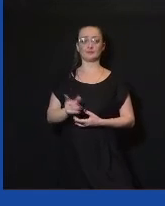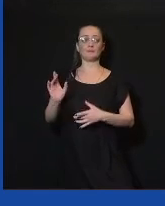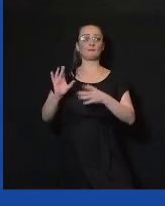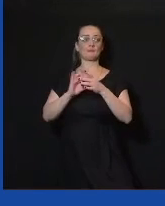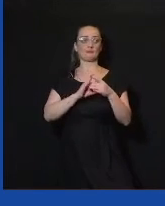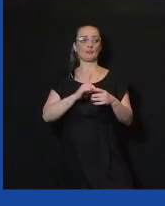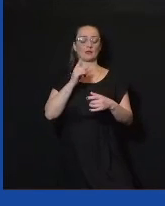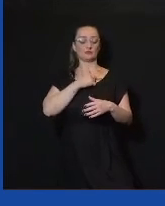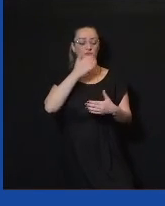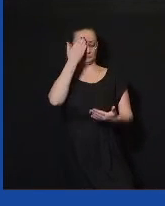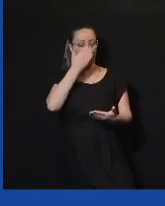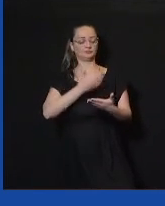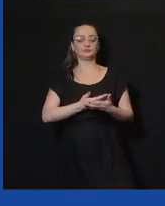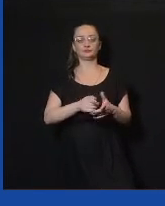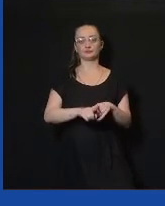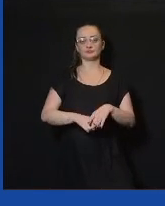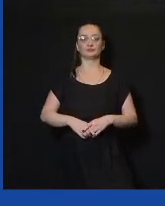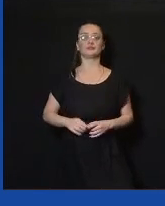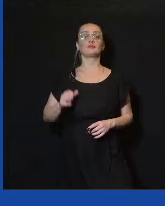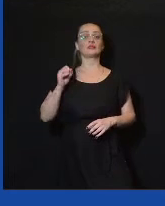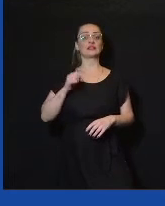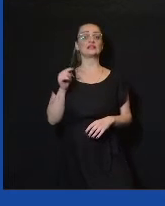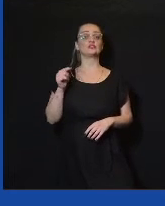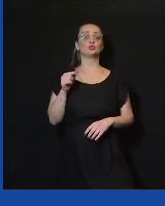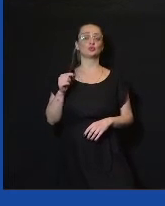de confiança também, se isso...